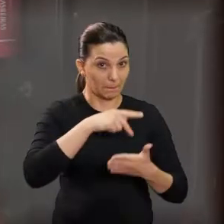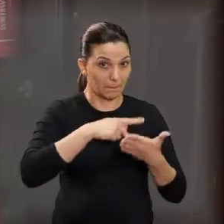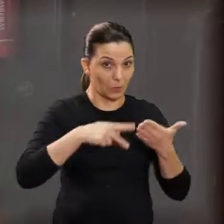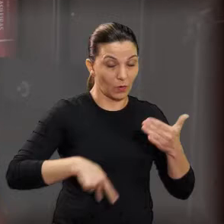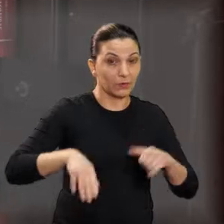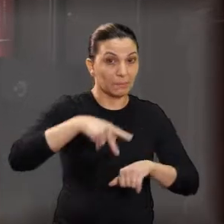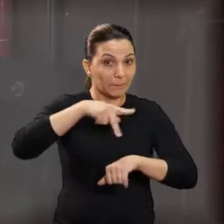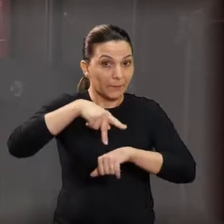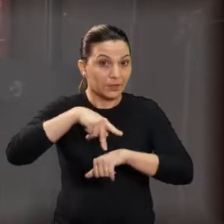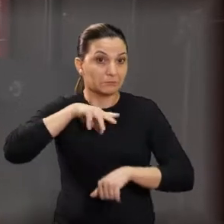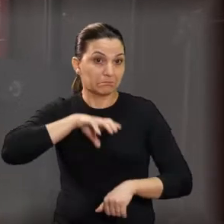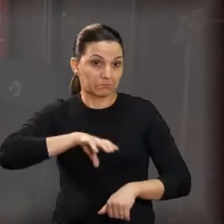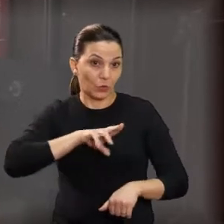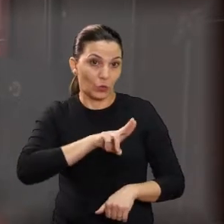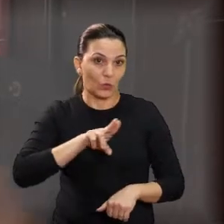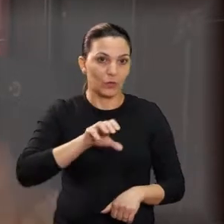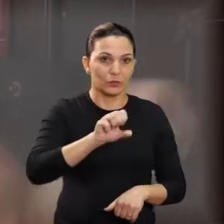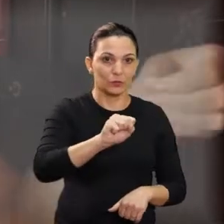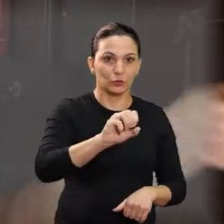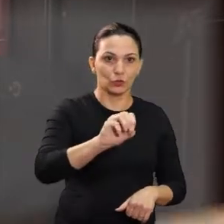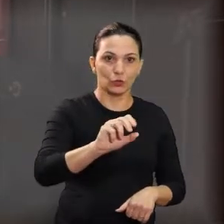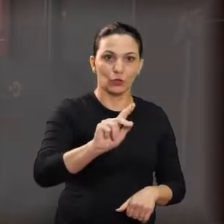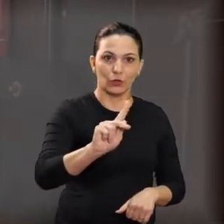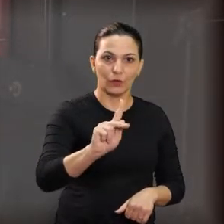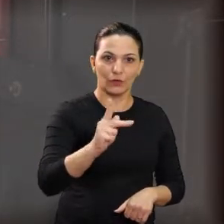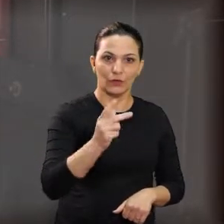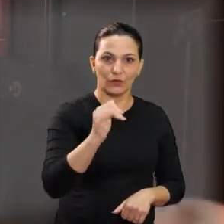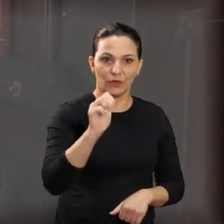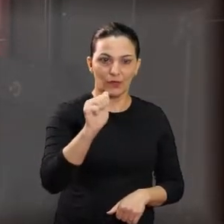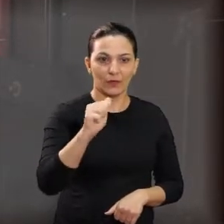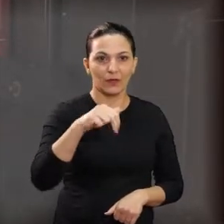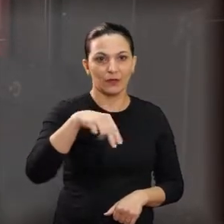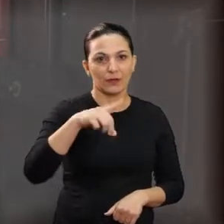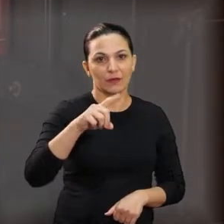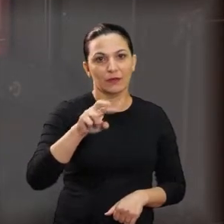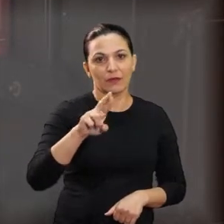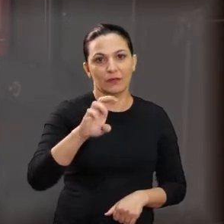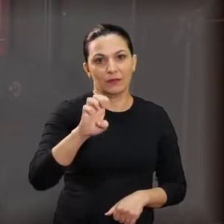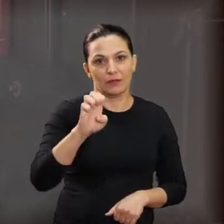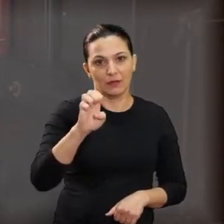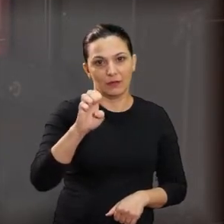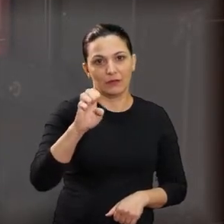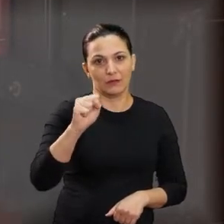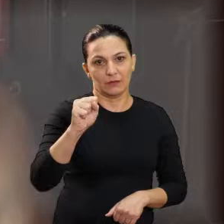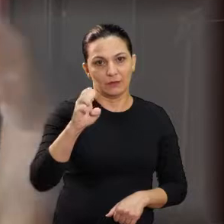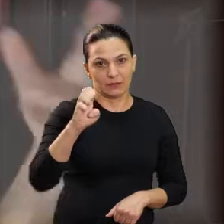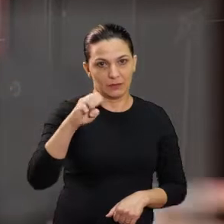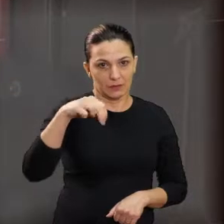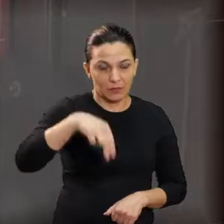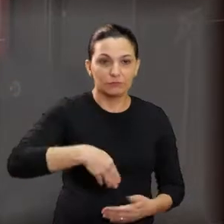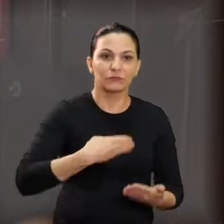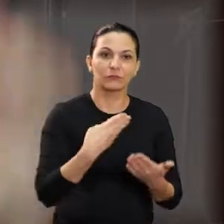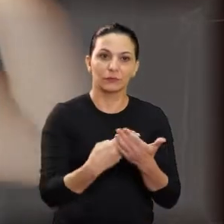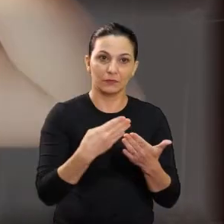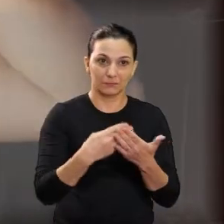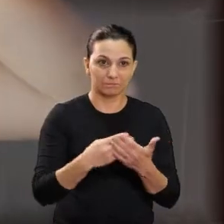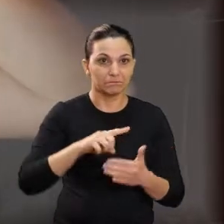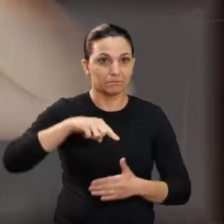Primeiramente, eu trabalhei com Sofia de Mello Brené Andressen, no mestrado, é uma poeta portuguesa.